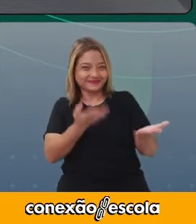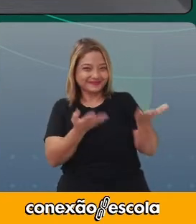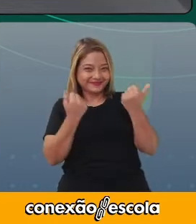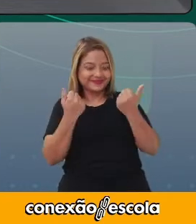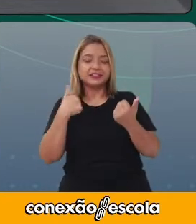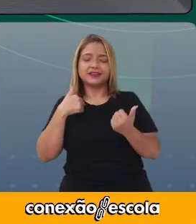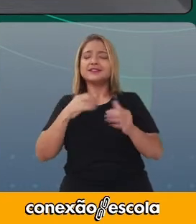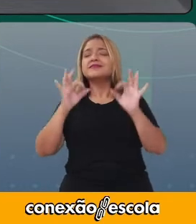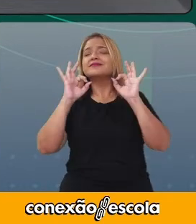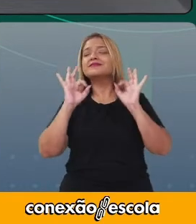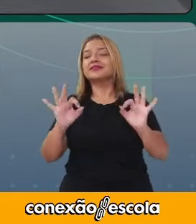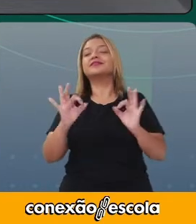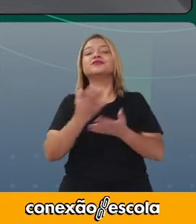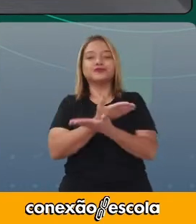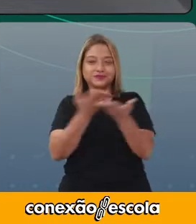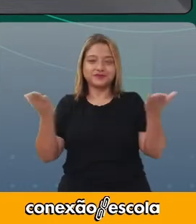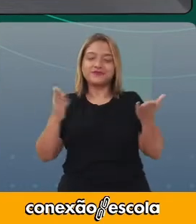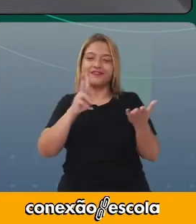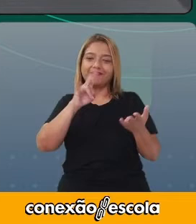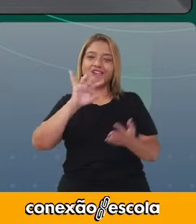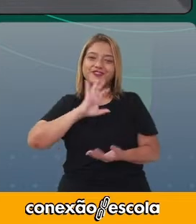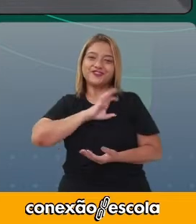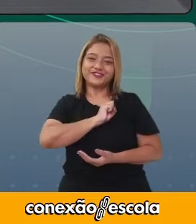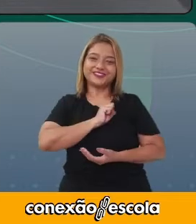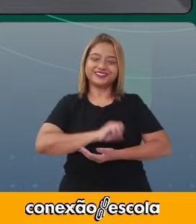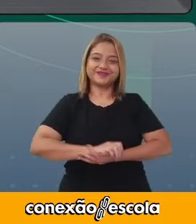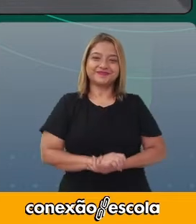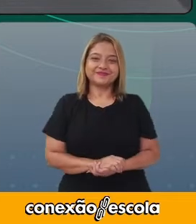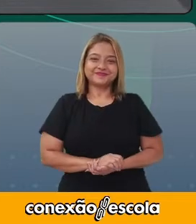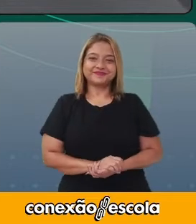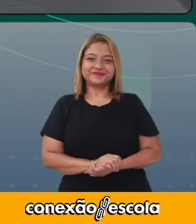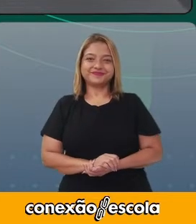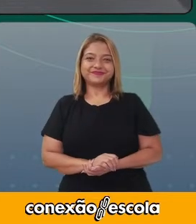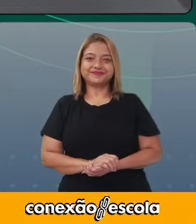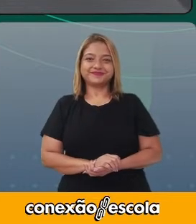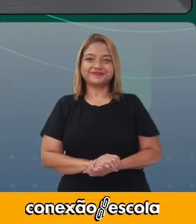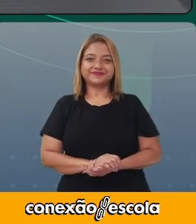Eu tenho certeza que vocês vão adorar.